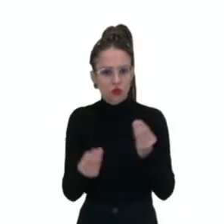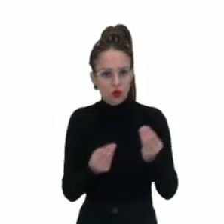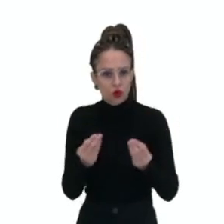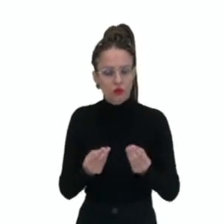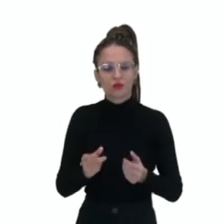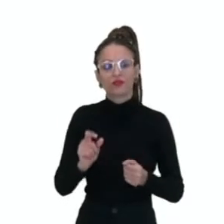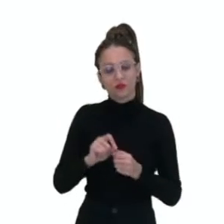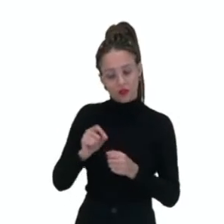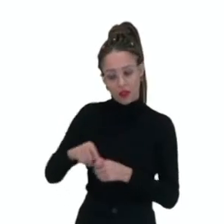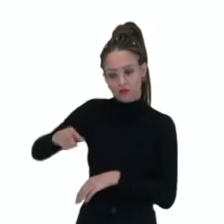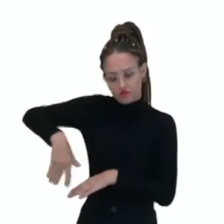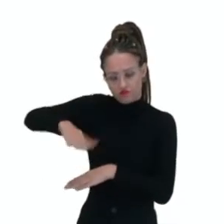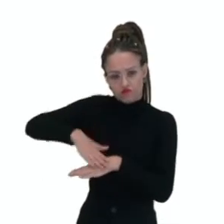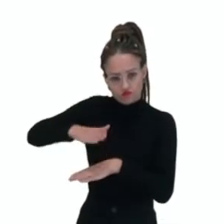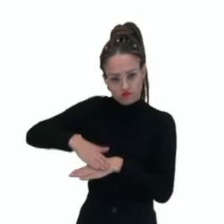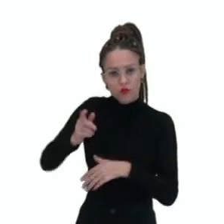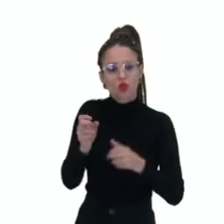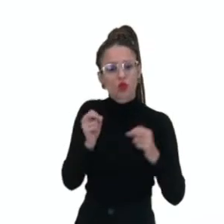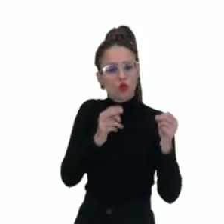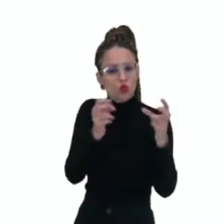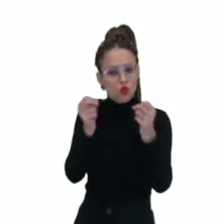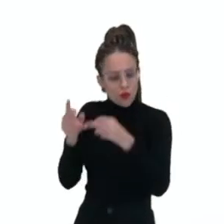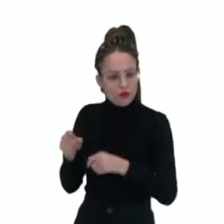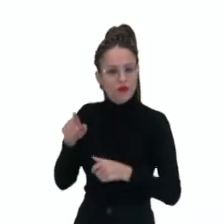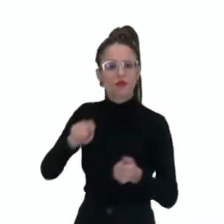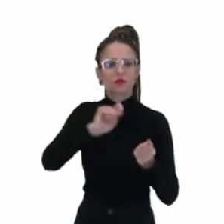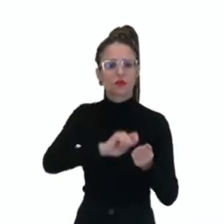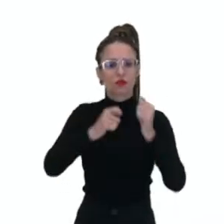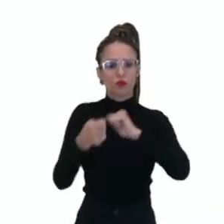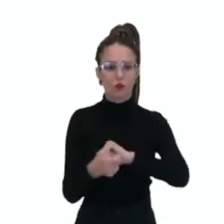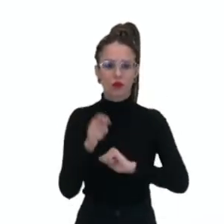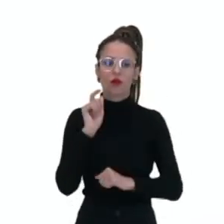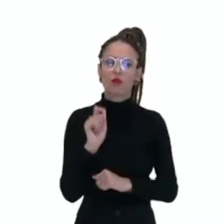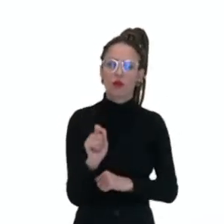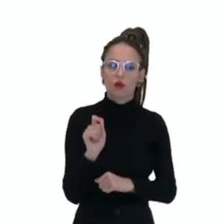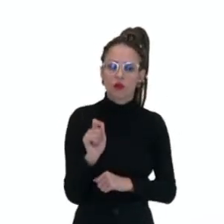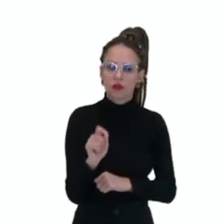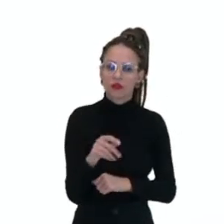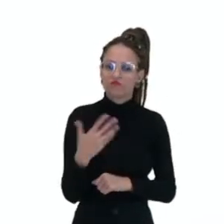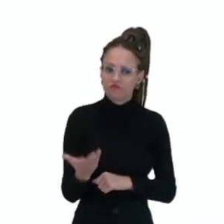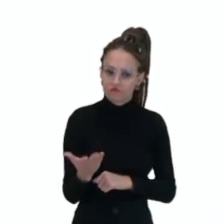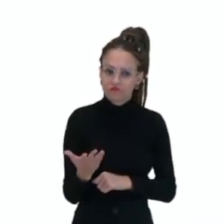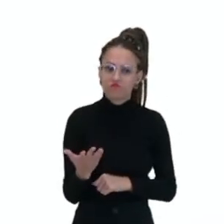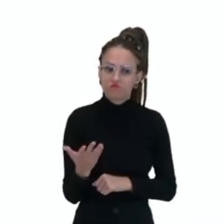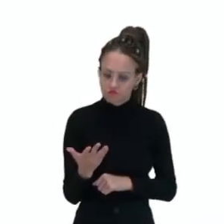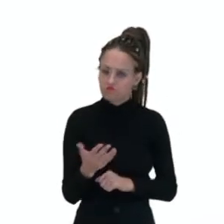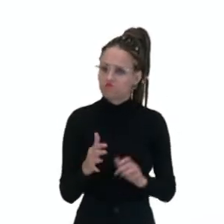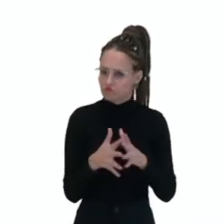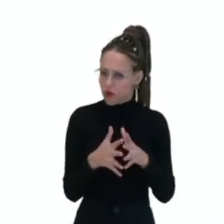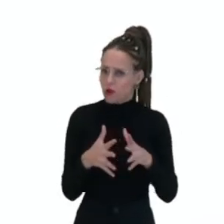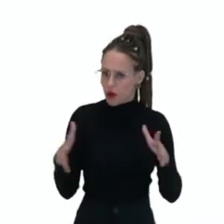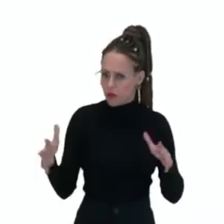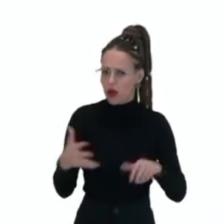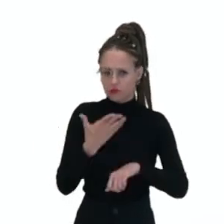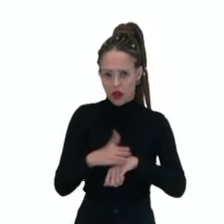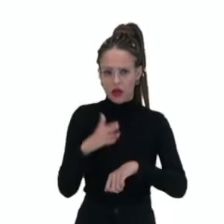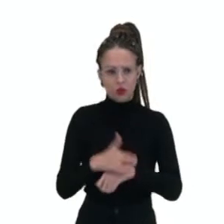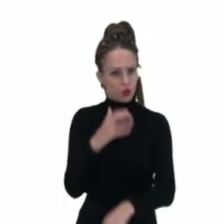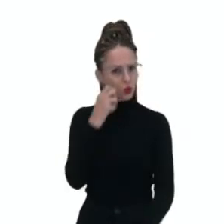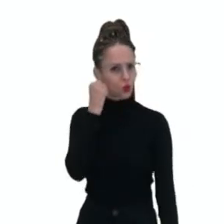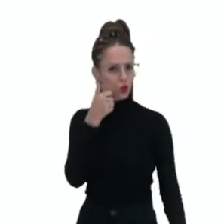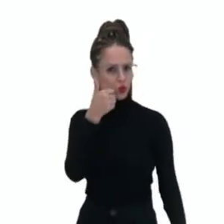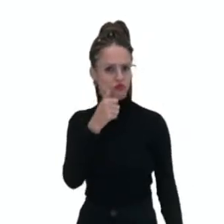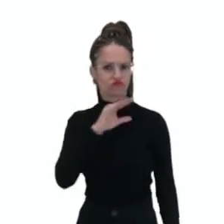pelos comerciantes que vão se transformar, né, em uma intensa prática